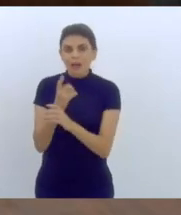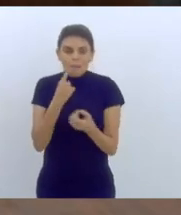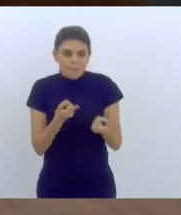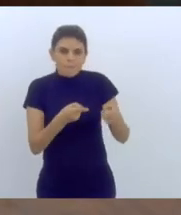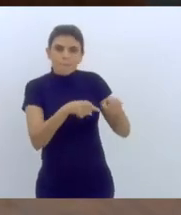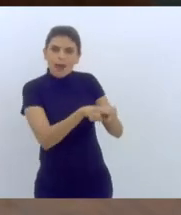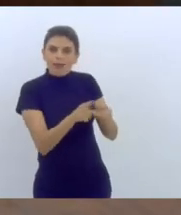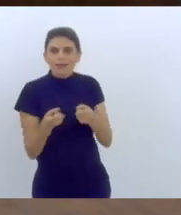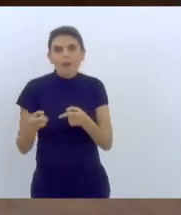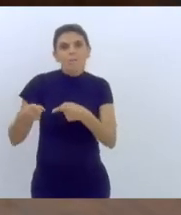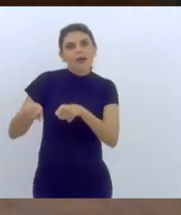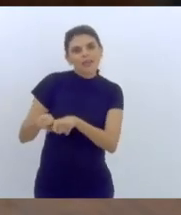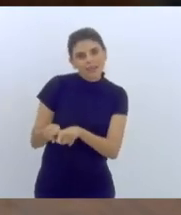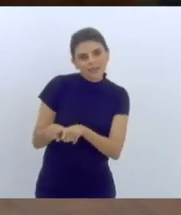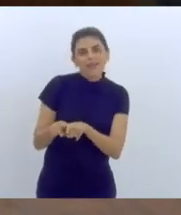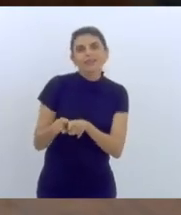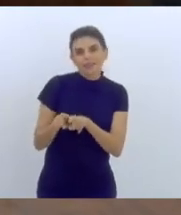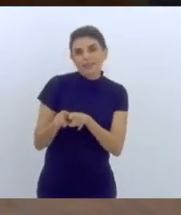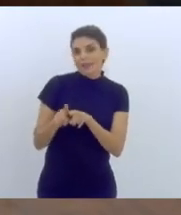parcerias com a União,